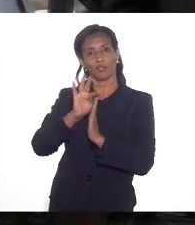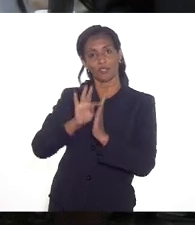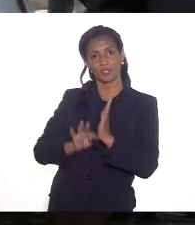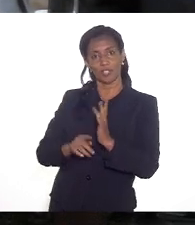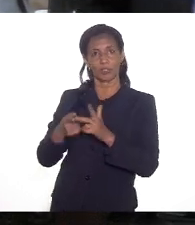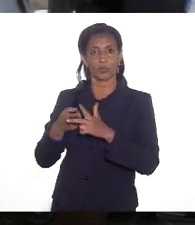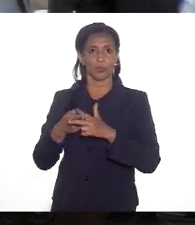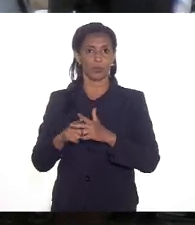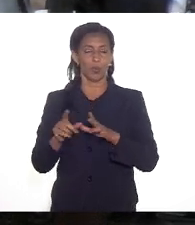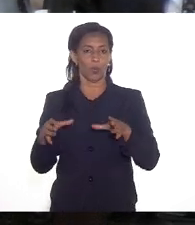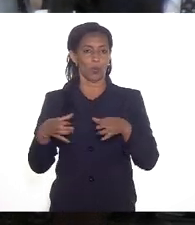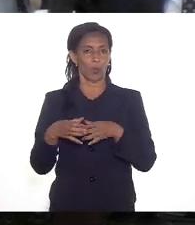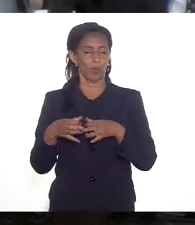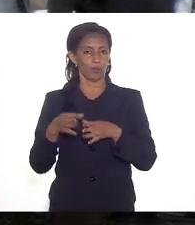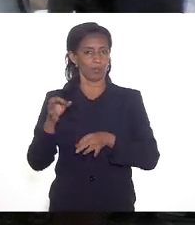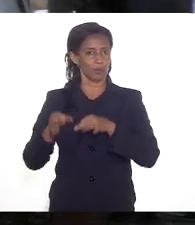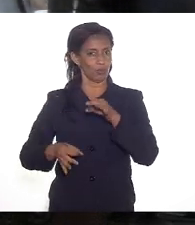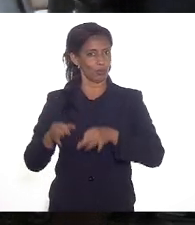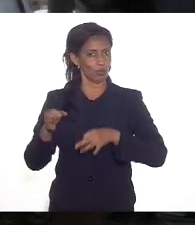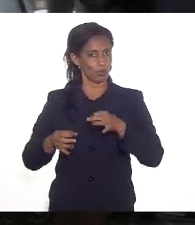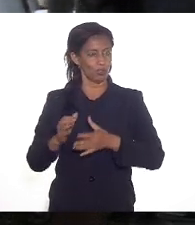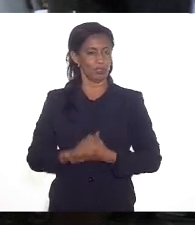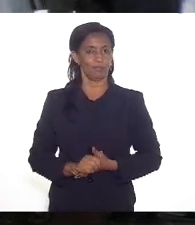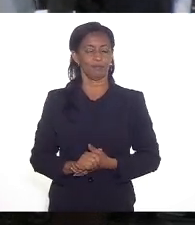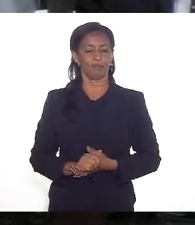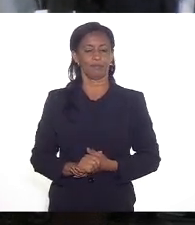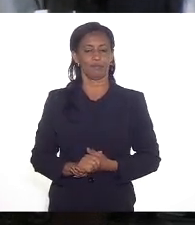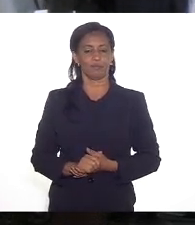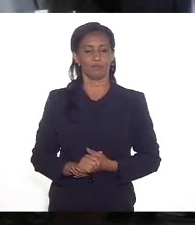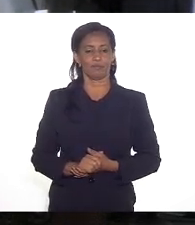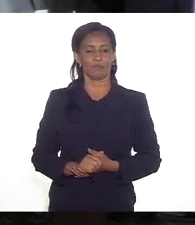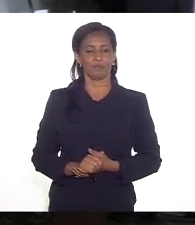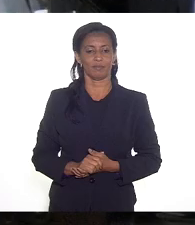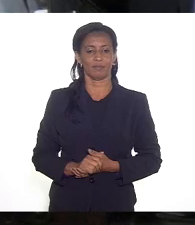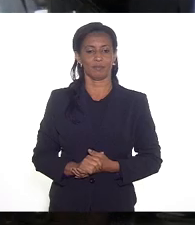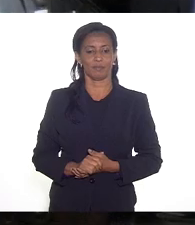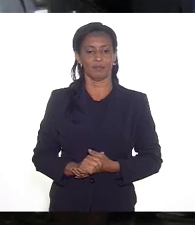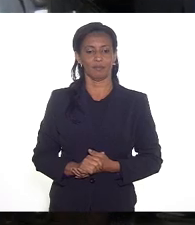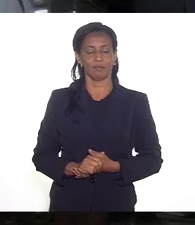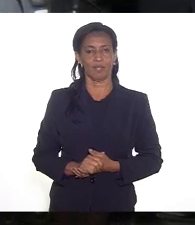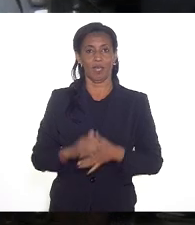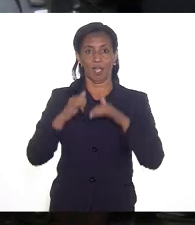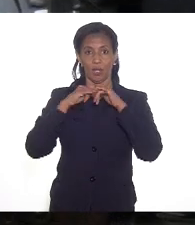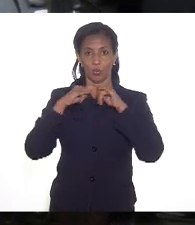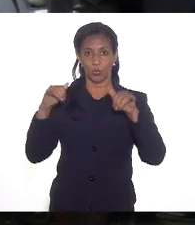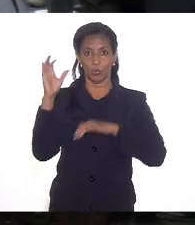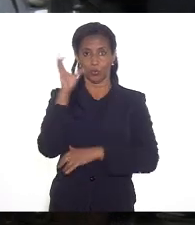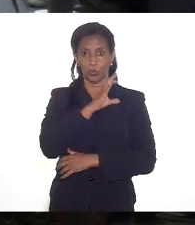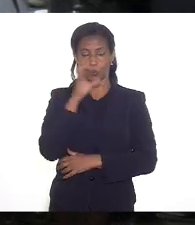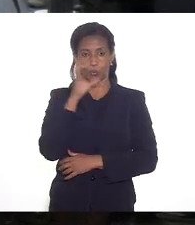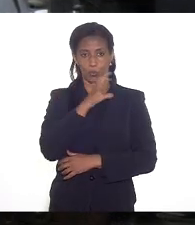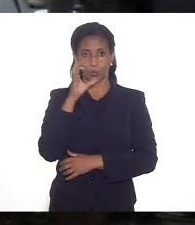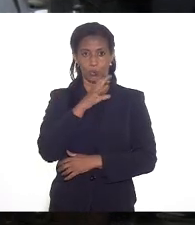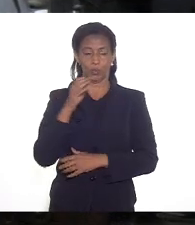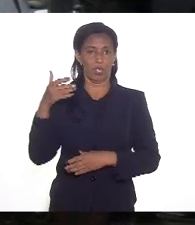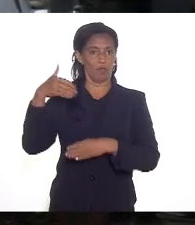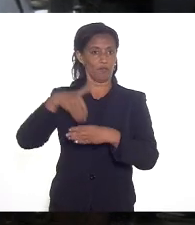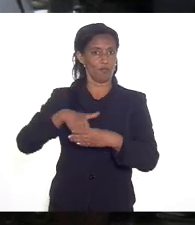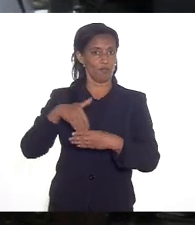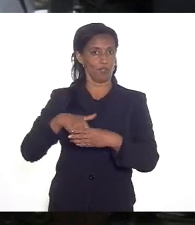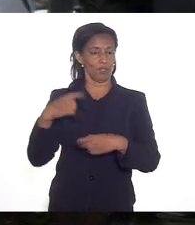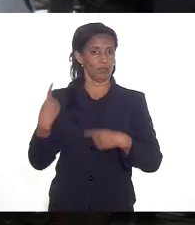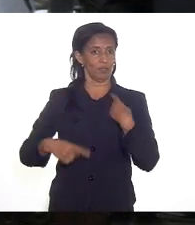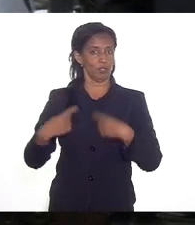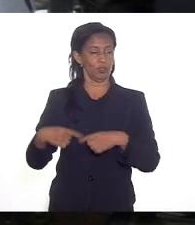a comissão de Comerciantes que a presença de férias seus que aprova resolução aprovada vai autógrafo anuncio em regime de gênero de urgência em